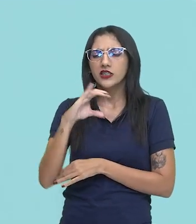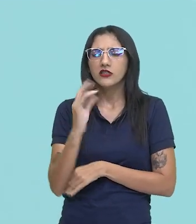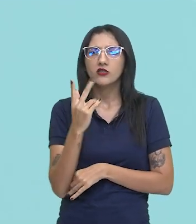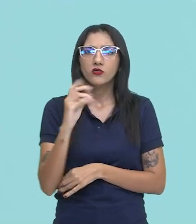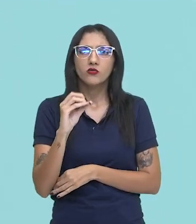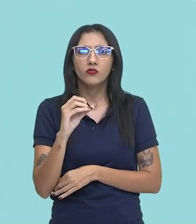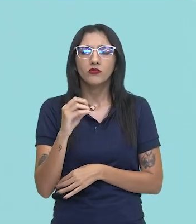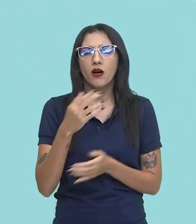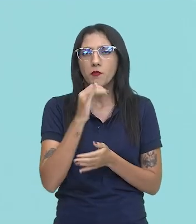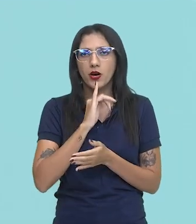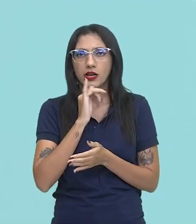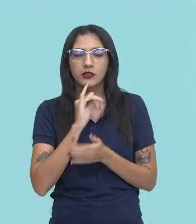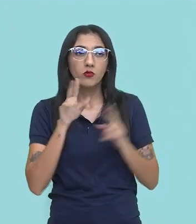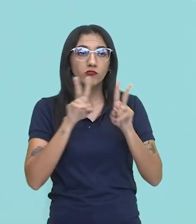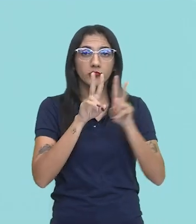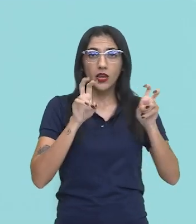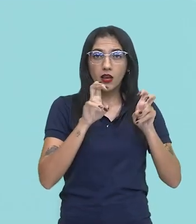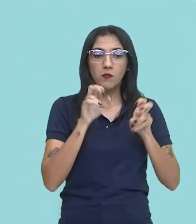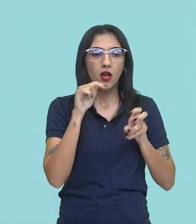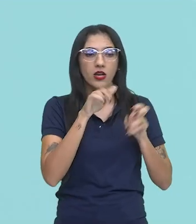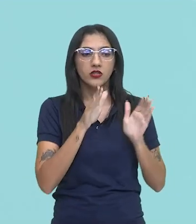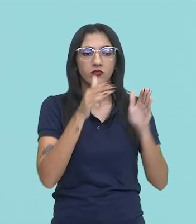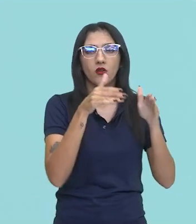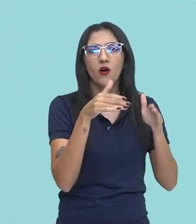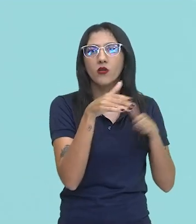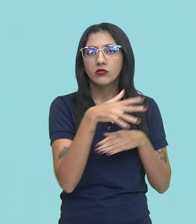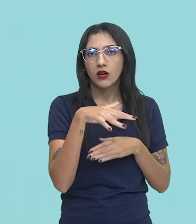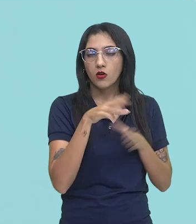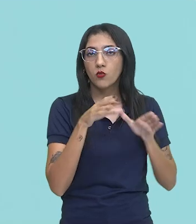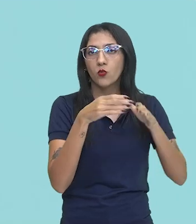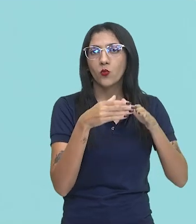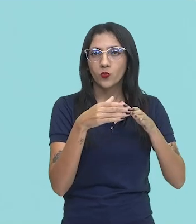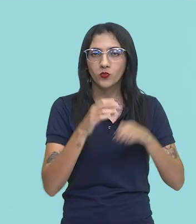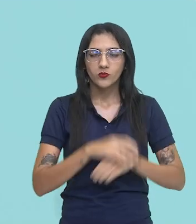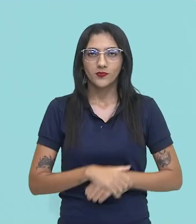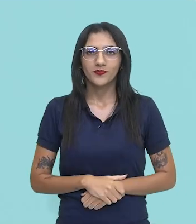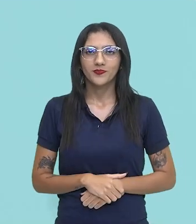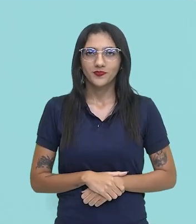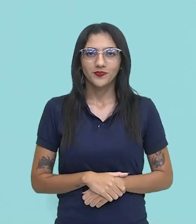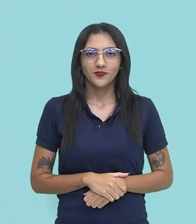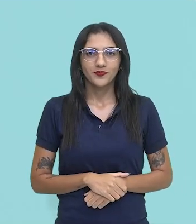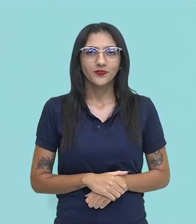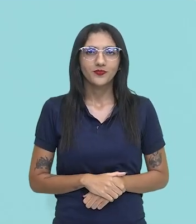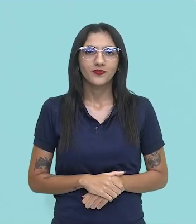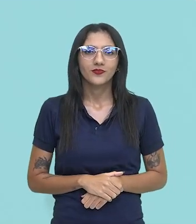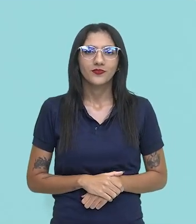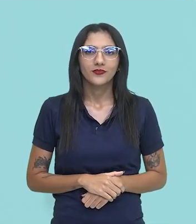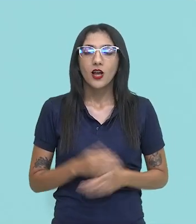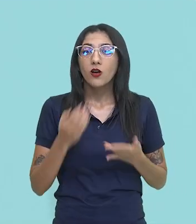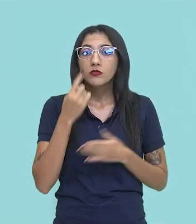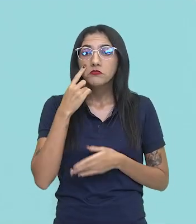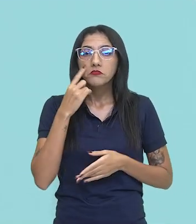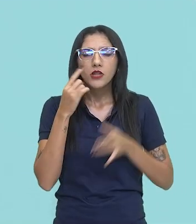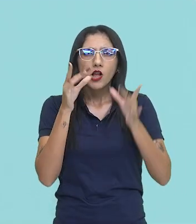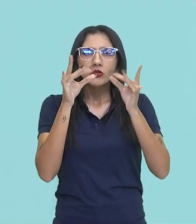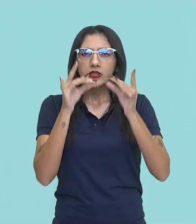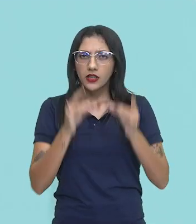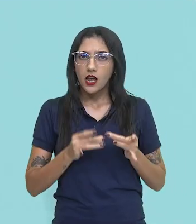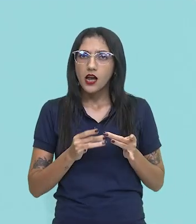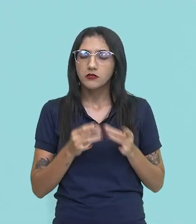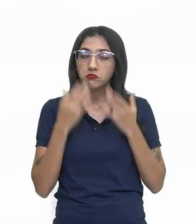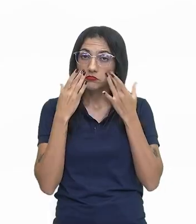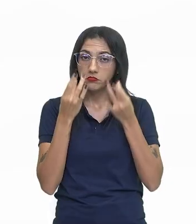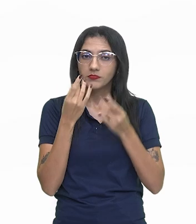eu vou falar deste conteúdo para este público, tá bom? E aí vamos agora para uns detalhes do vlog, eu quero que vocês